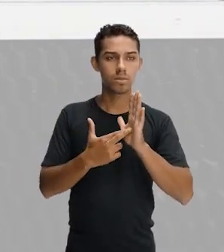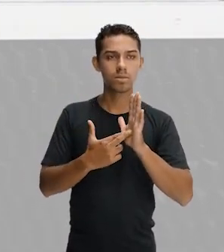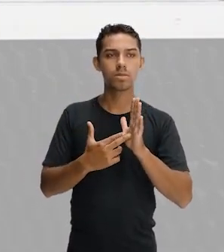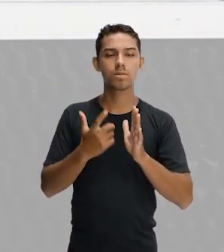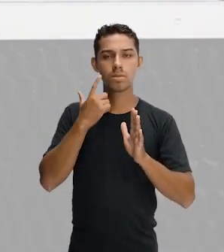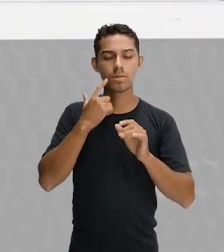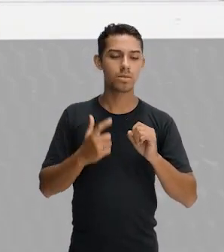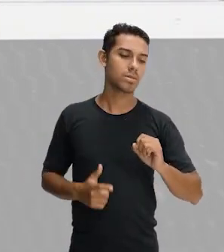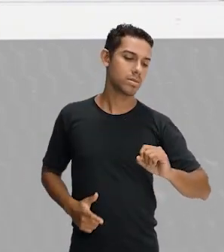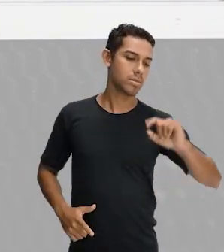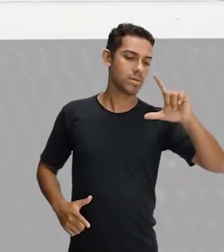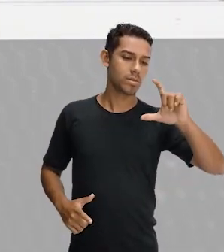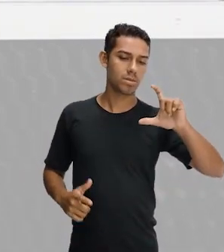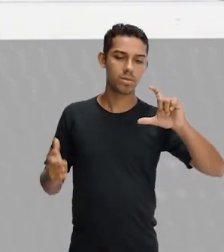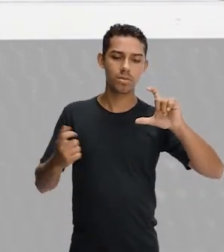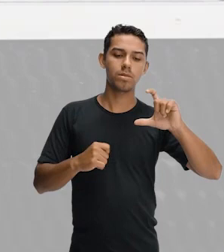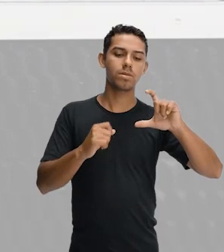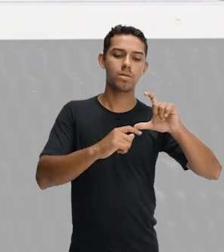Grandeza